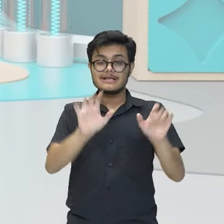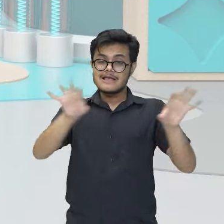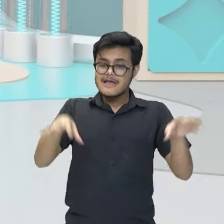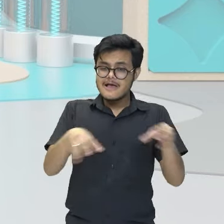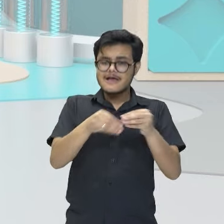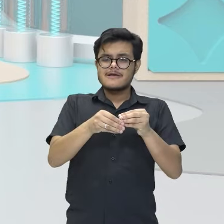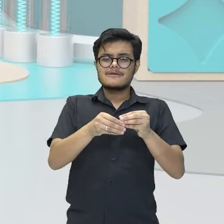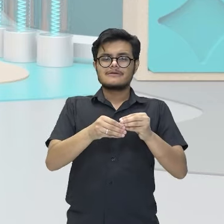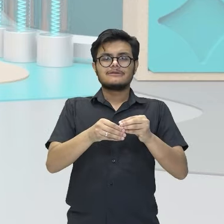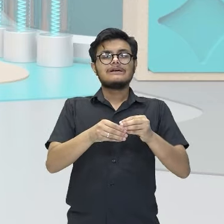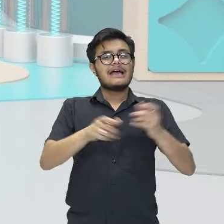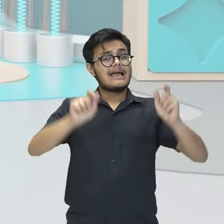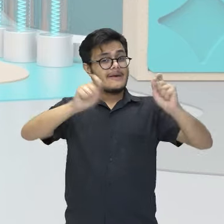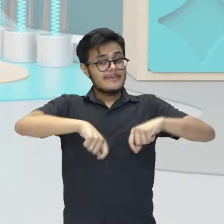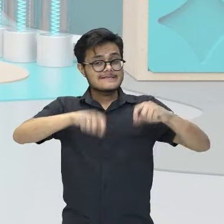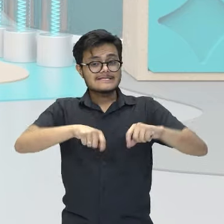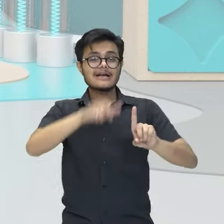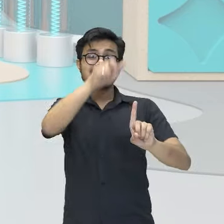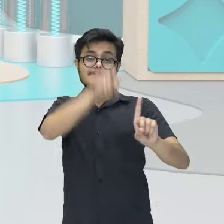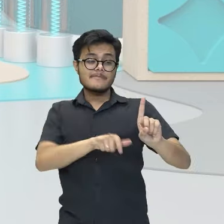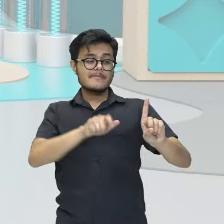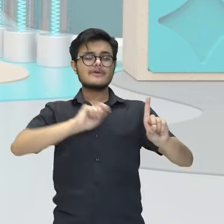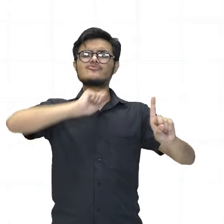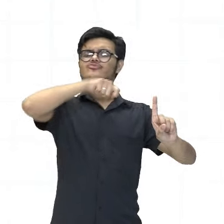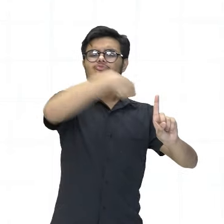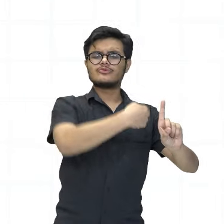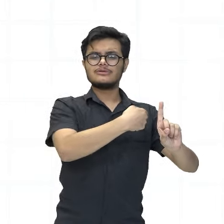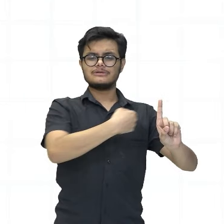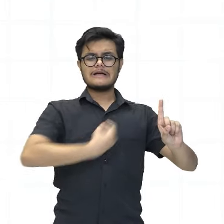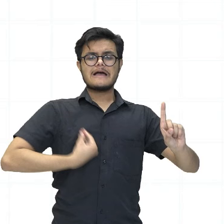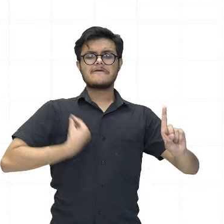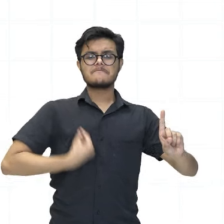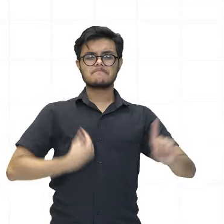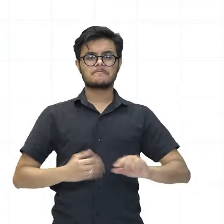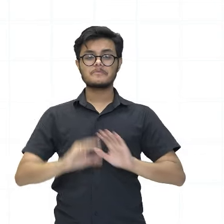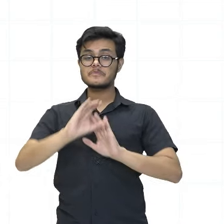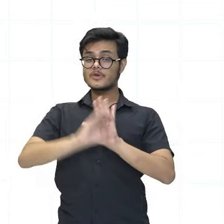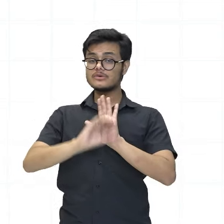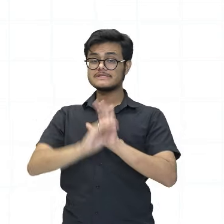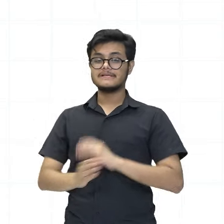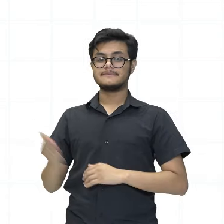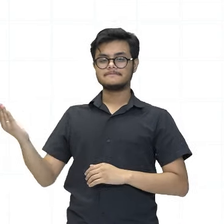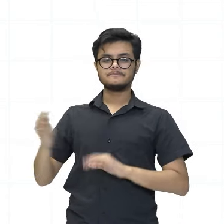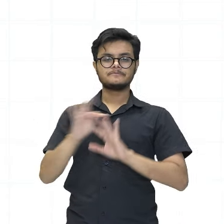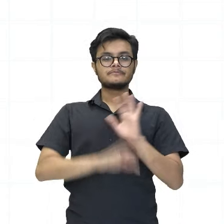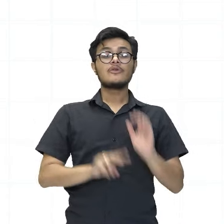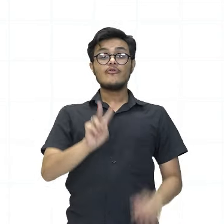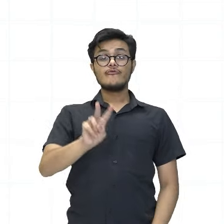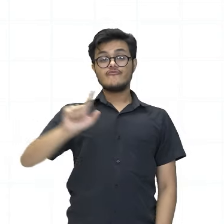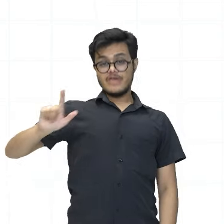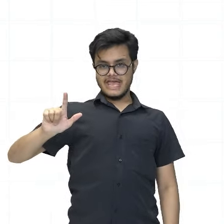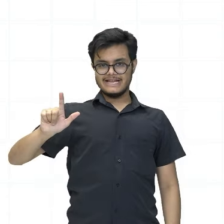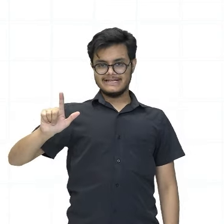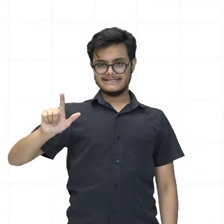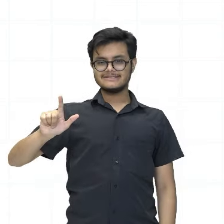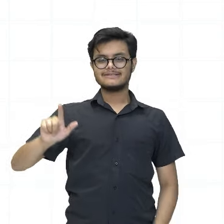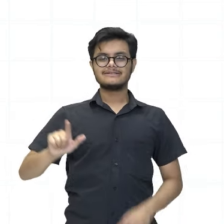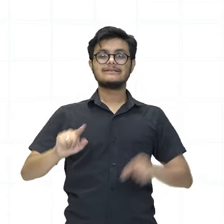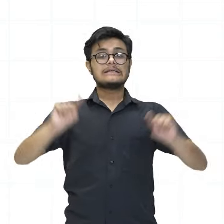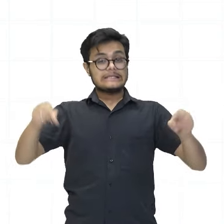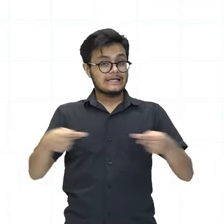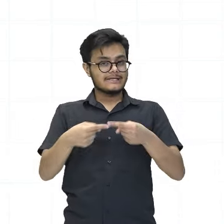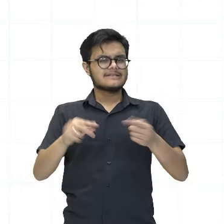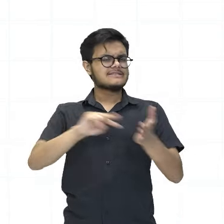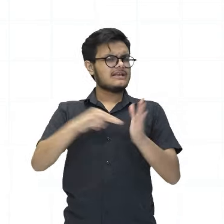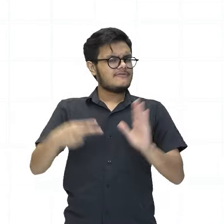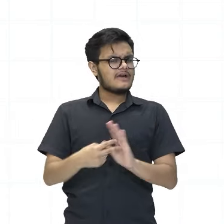sujeito uma qualificação do sujeito coloca no ar o nosso conceito Olhem só o verbo de ligação é um verbo não significativo